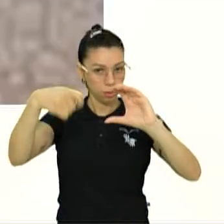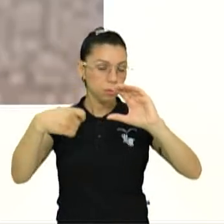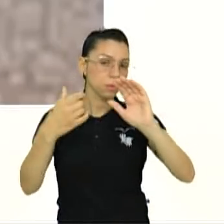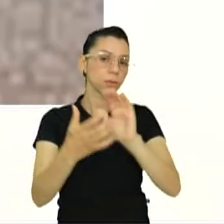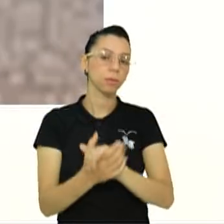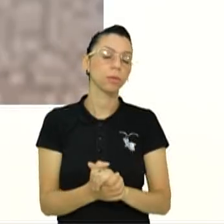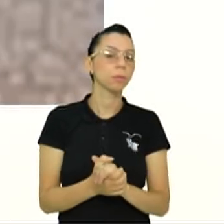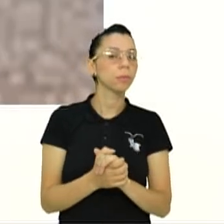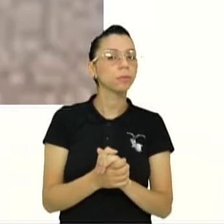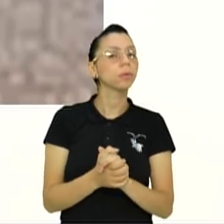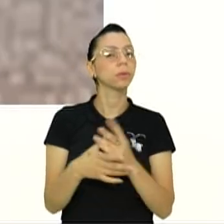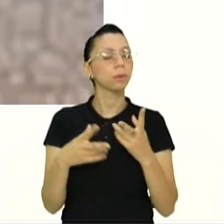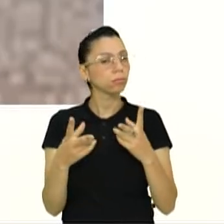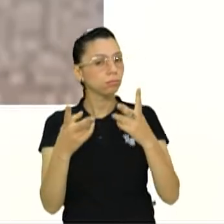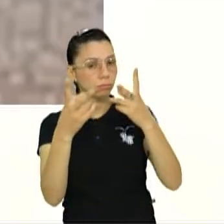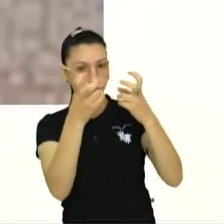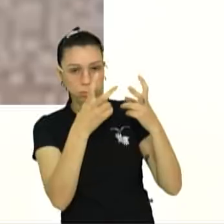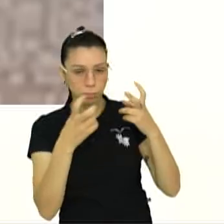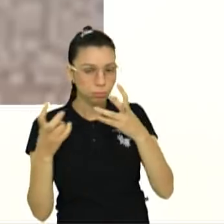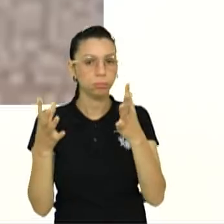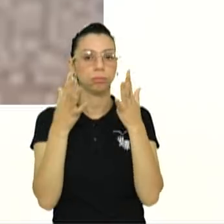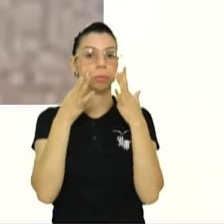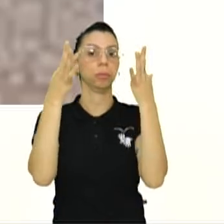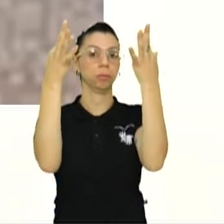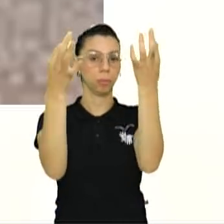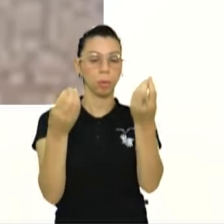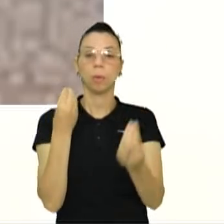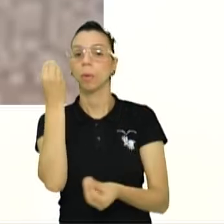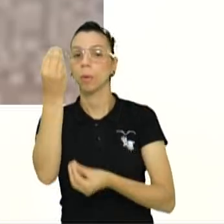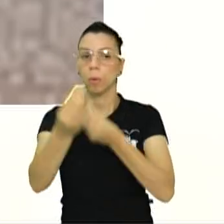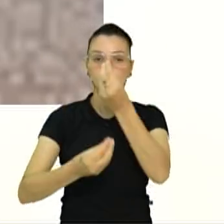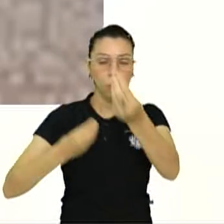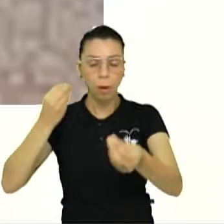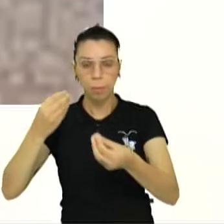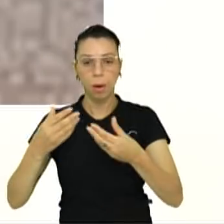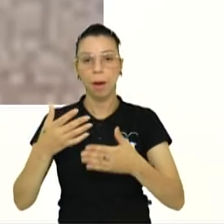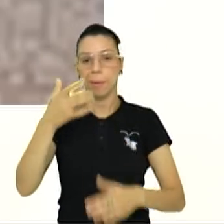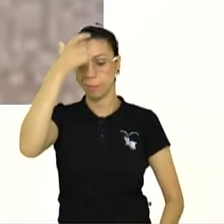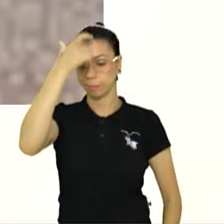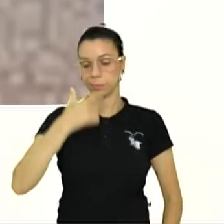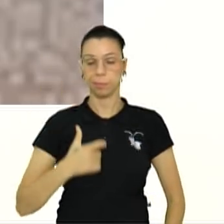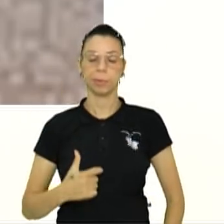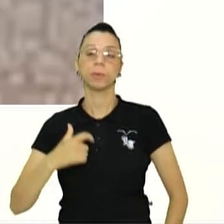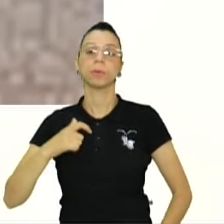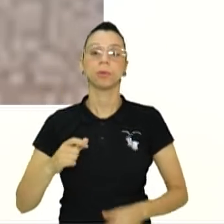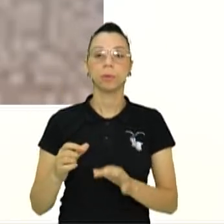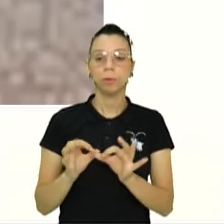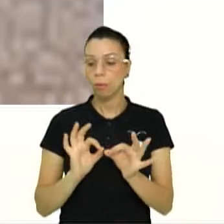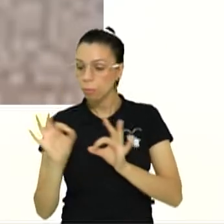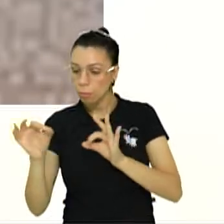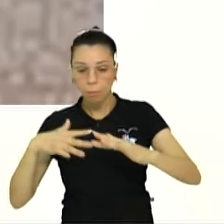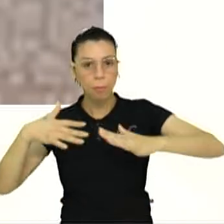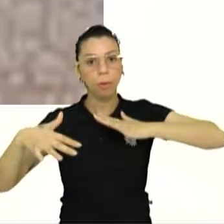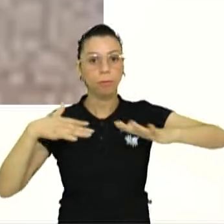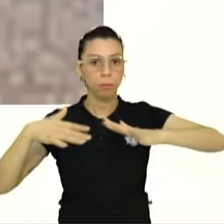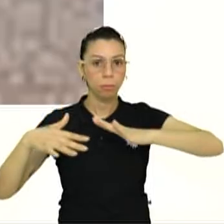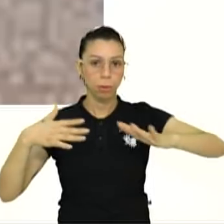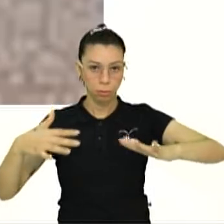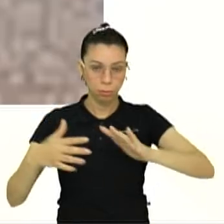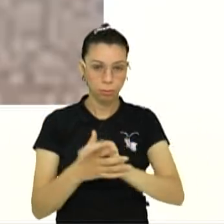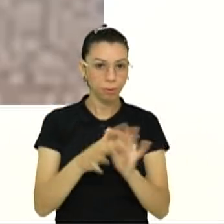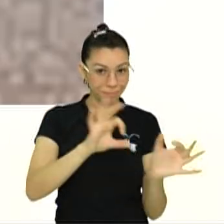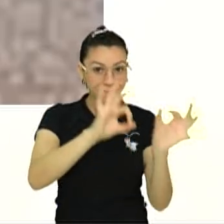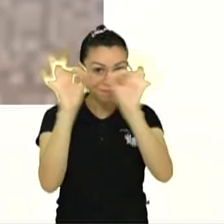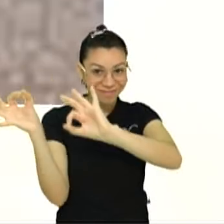vocês prestarem atenção como que o personagem se desloca nesse palco, tá? Vamos